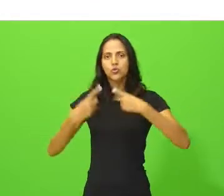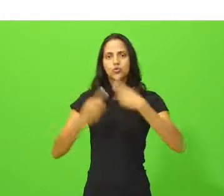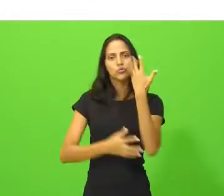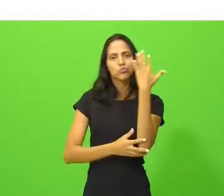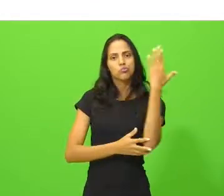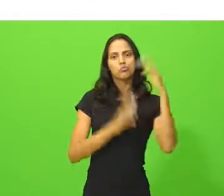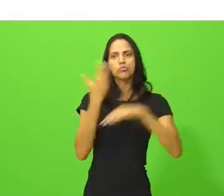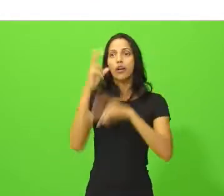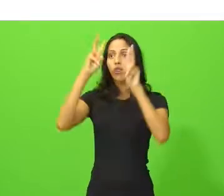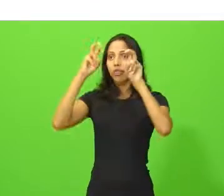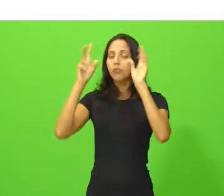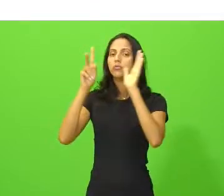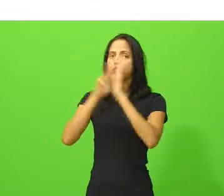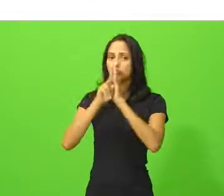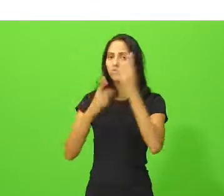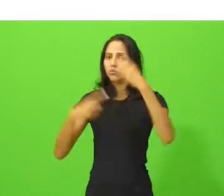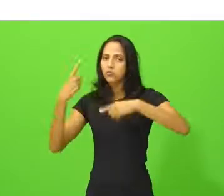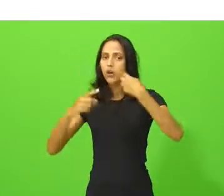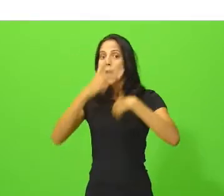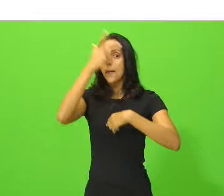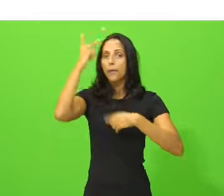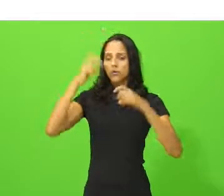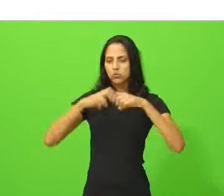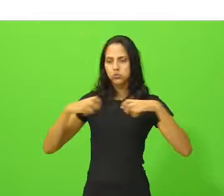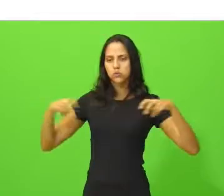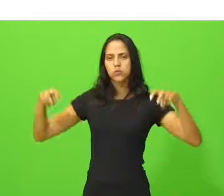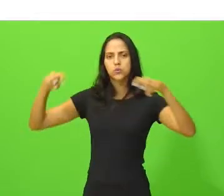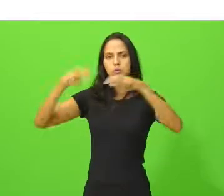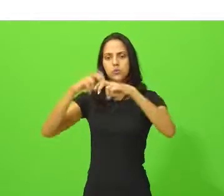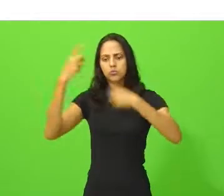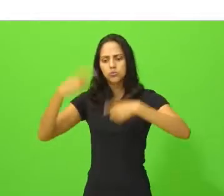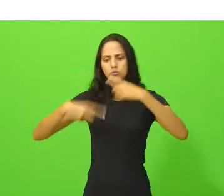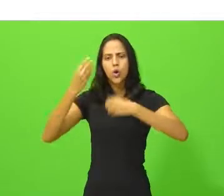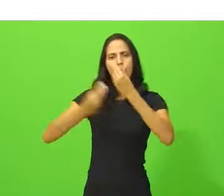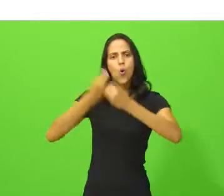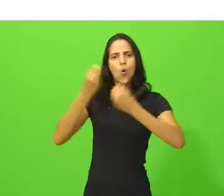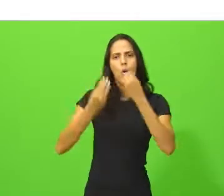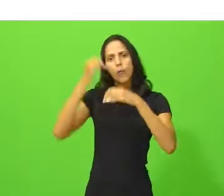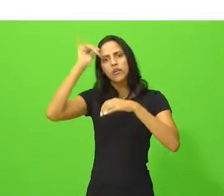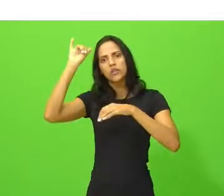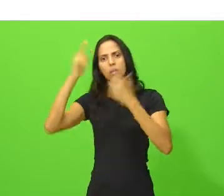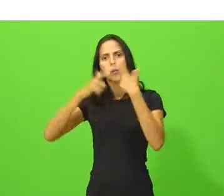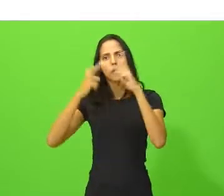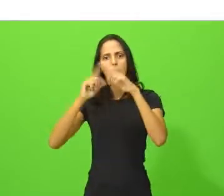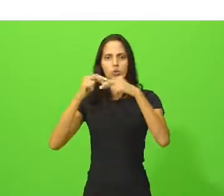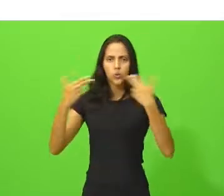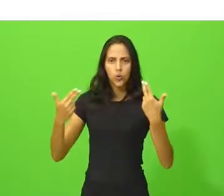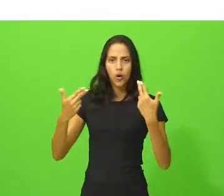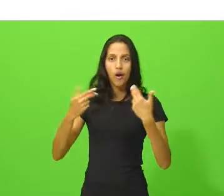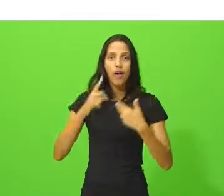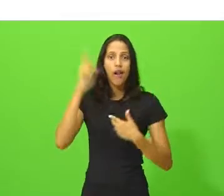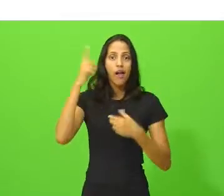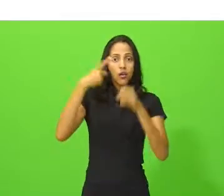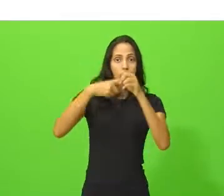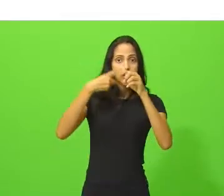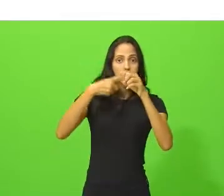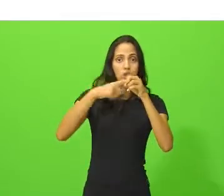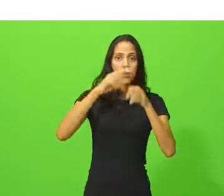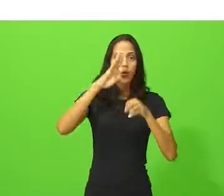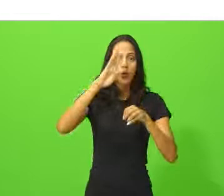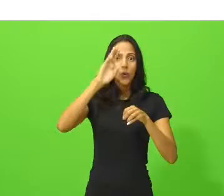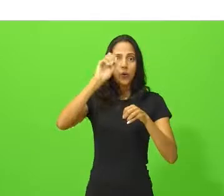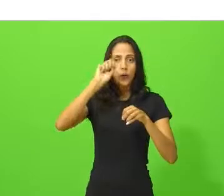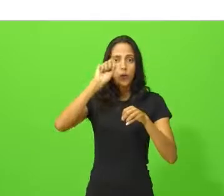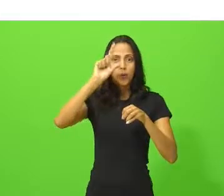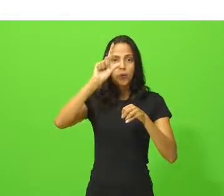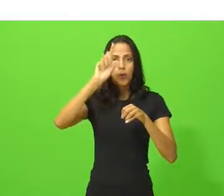ambientais. Por exemplo, se a gente pegar a construção da hidrelétrica de Balbina, né? O grande lago